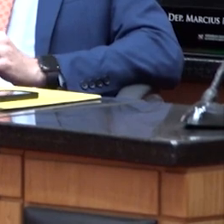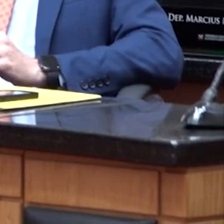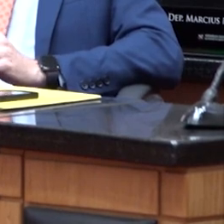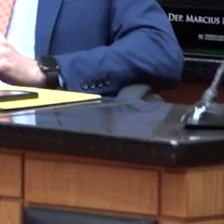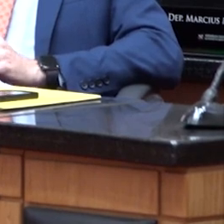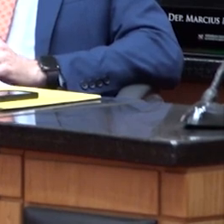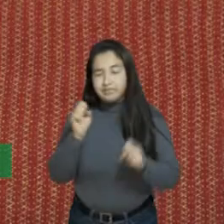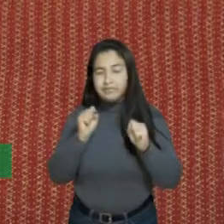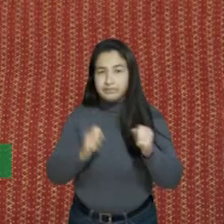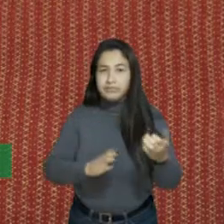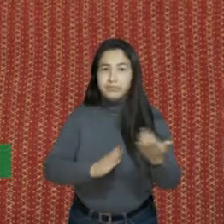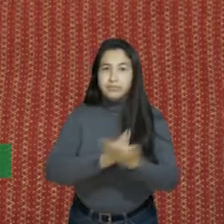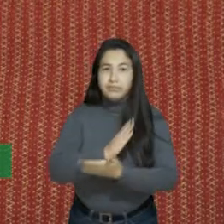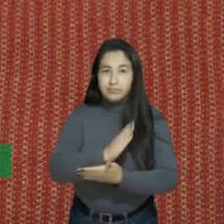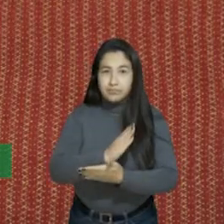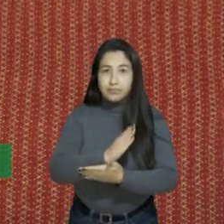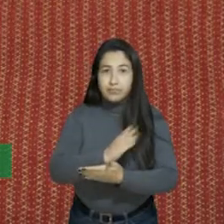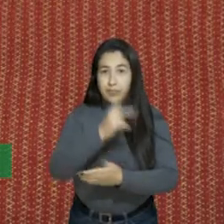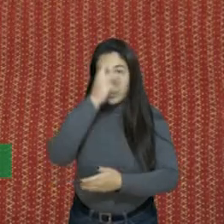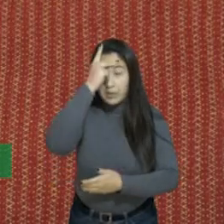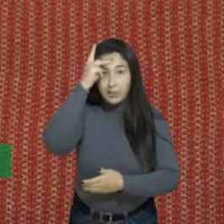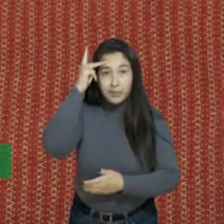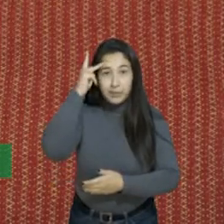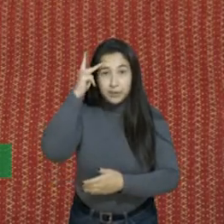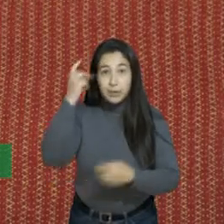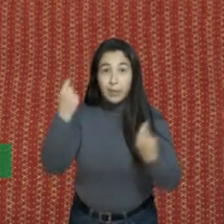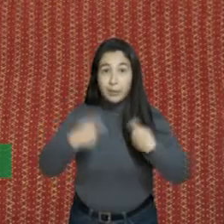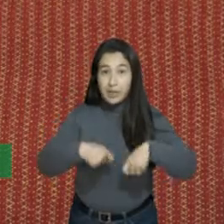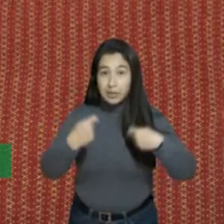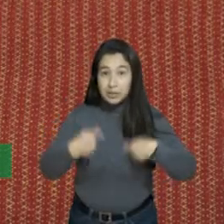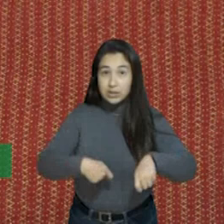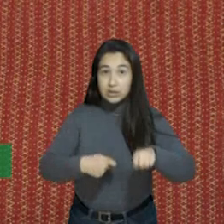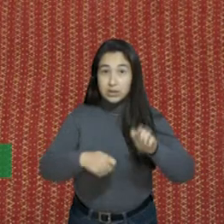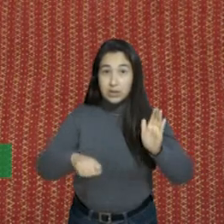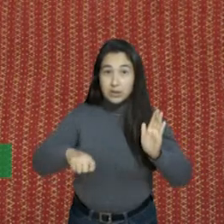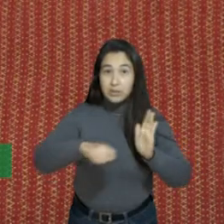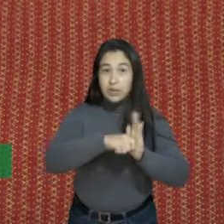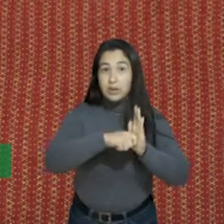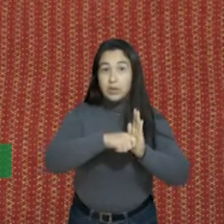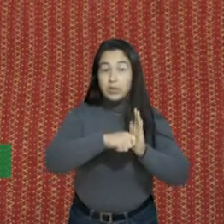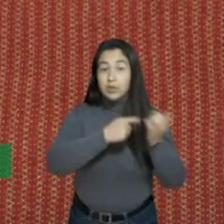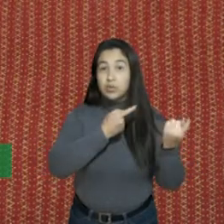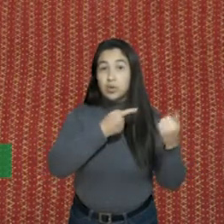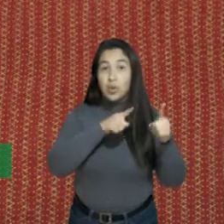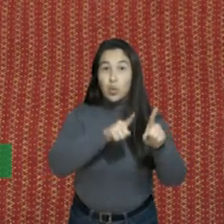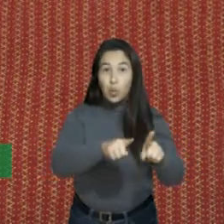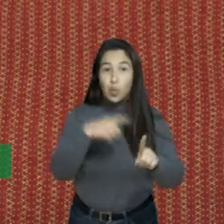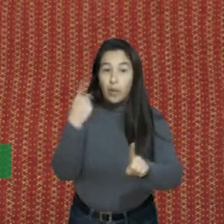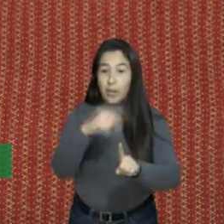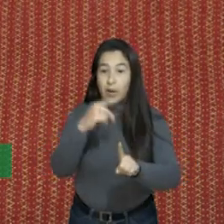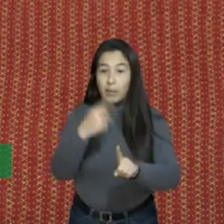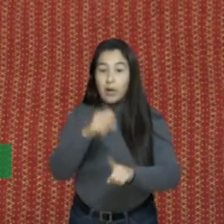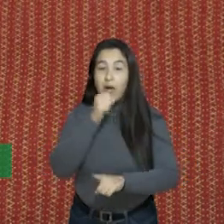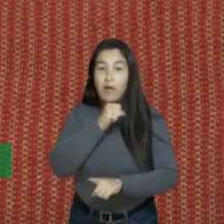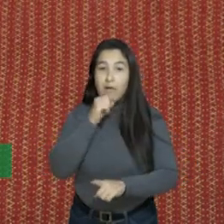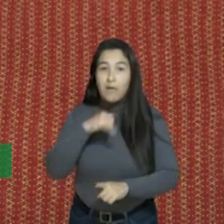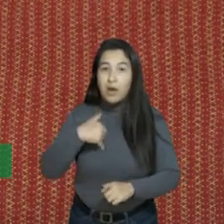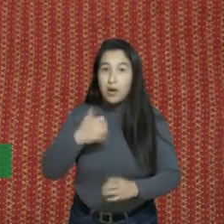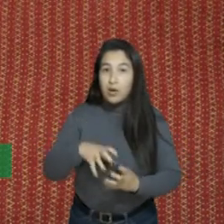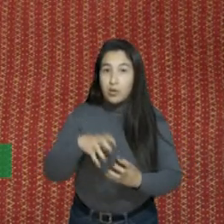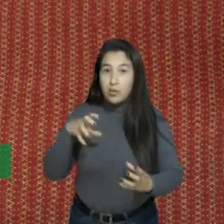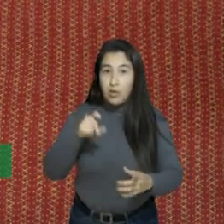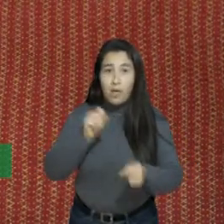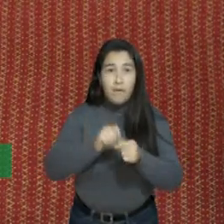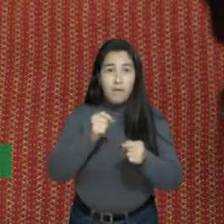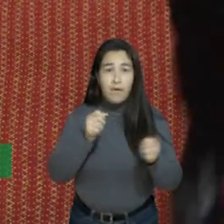contra os idosos quando alguém precisa fazer uma denúncia sobre maus tratos aos idosos vai no site faz porque hoje a